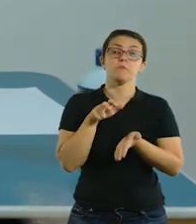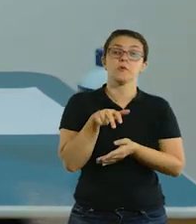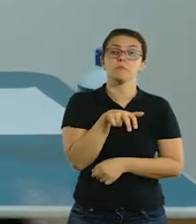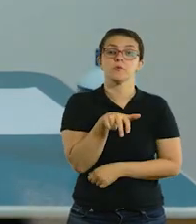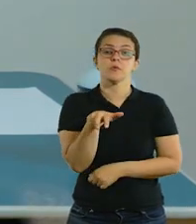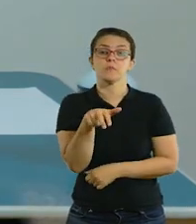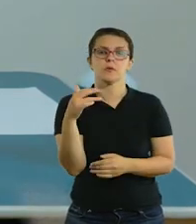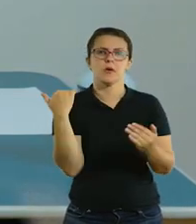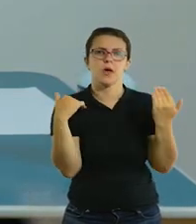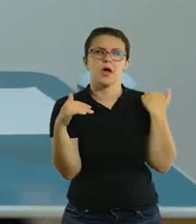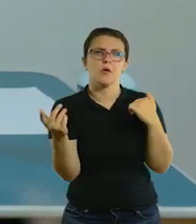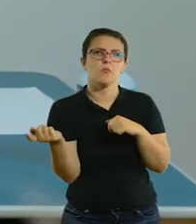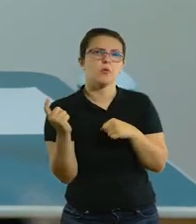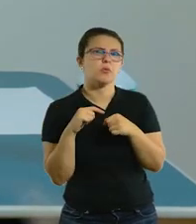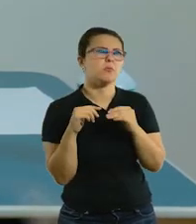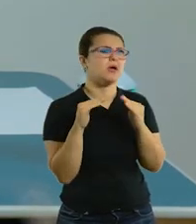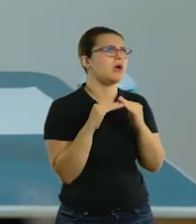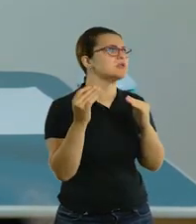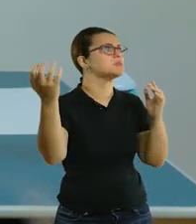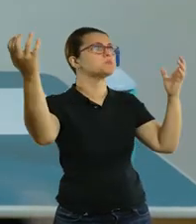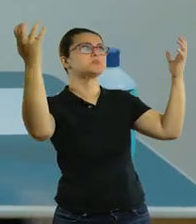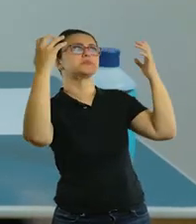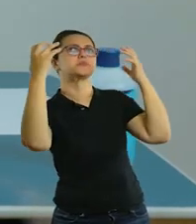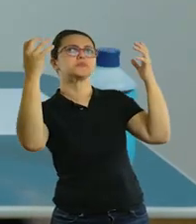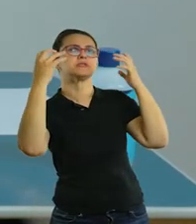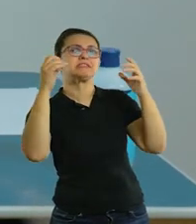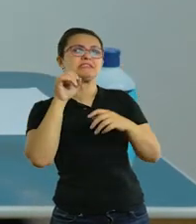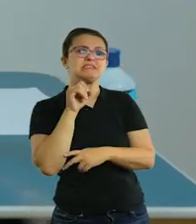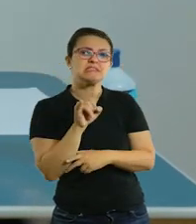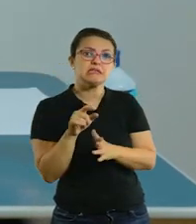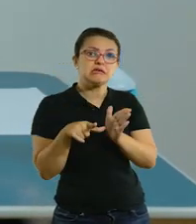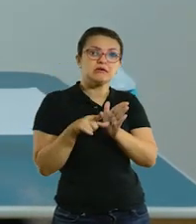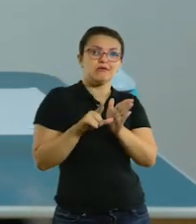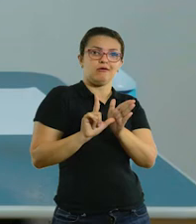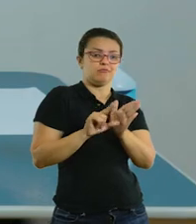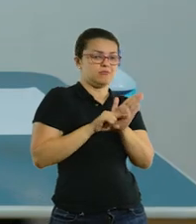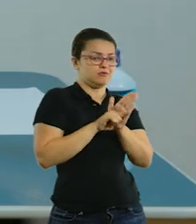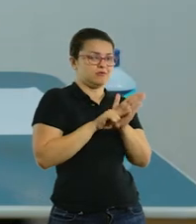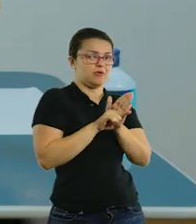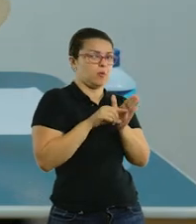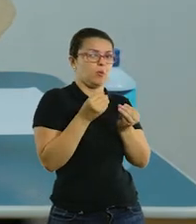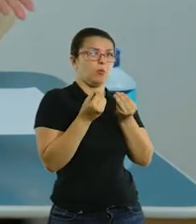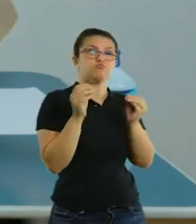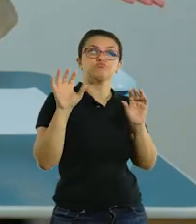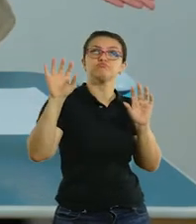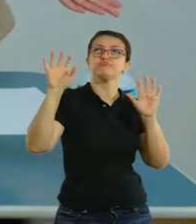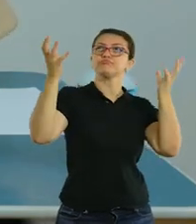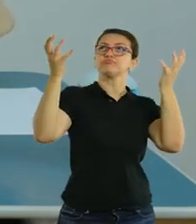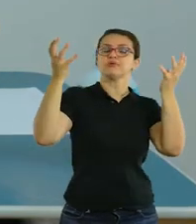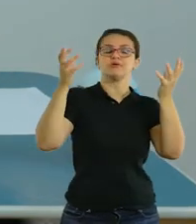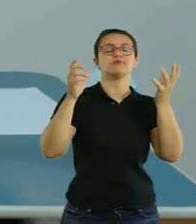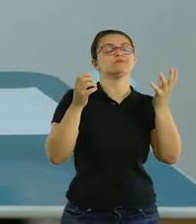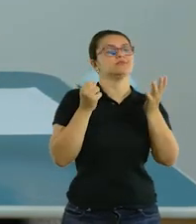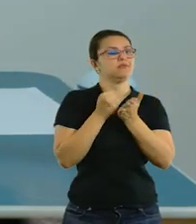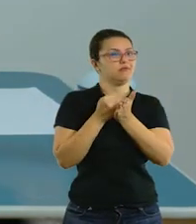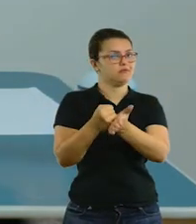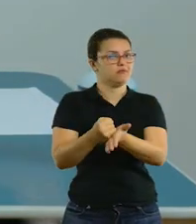retornou, estava chovendo, né? Então, se ele estivesse consultado antes a previsão do tempo, ele saberia que ele precisava levar o